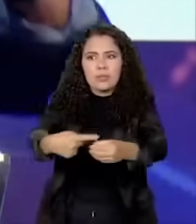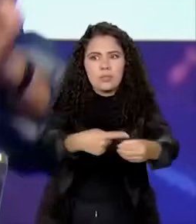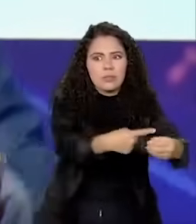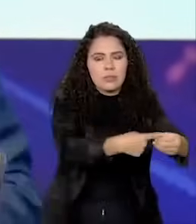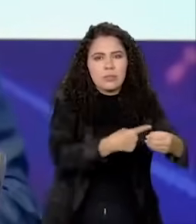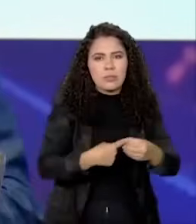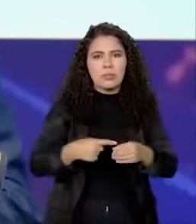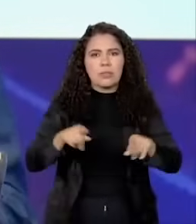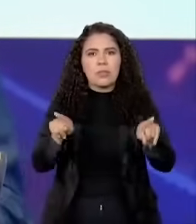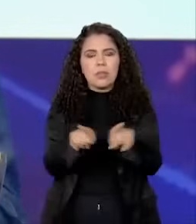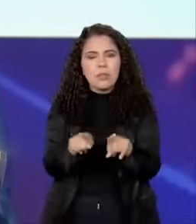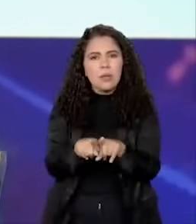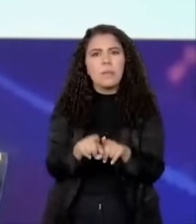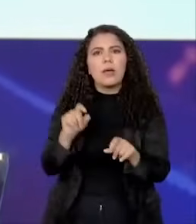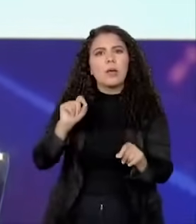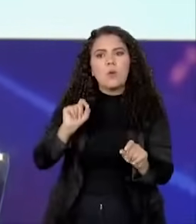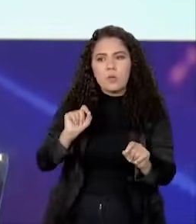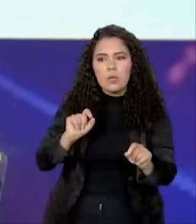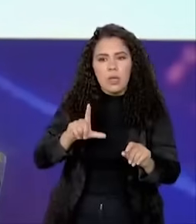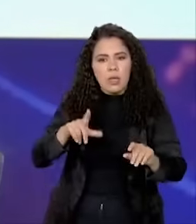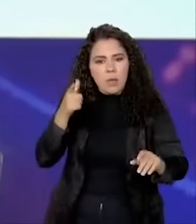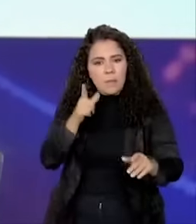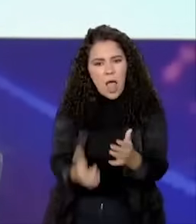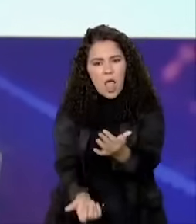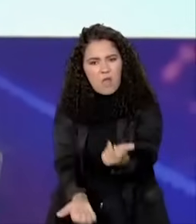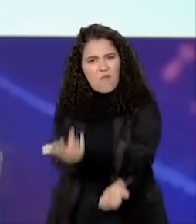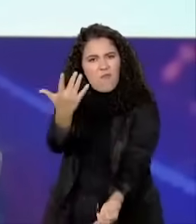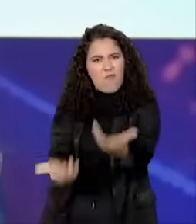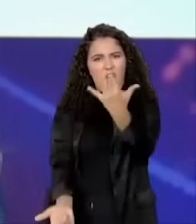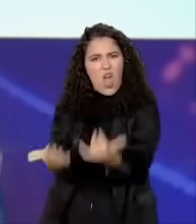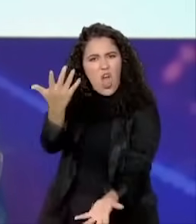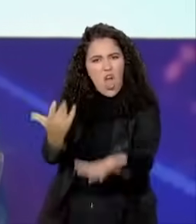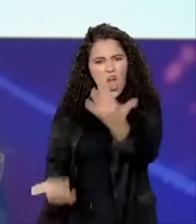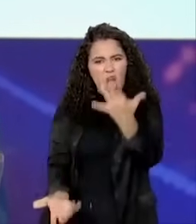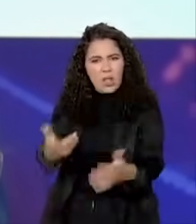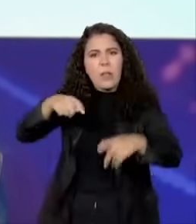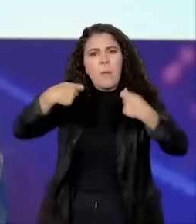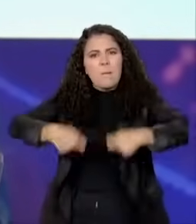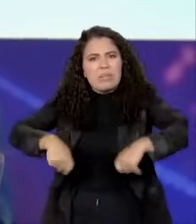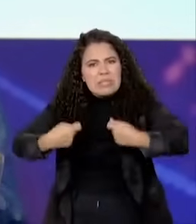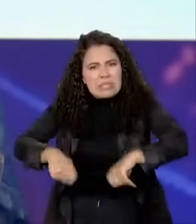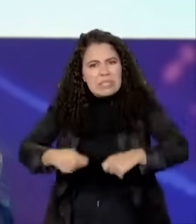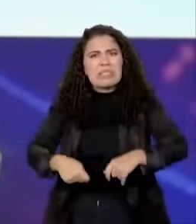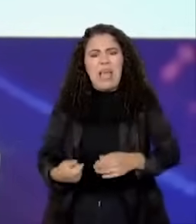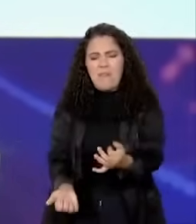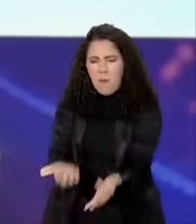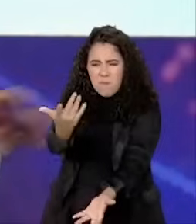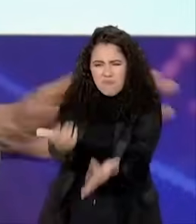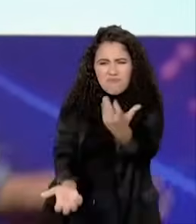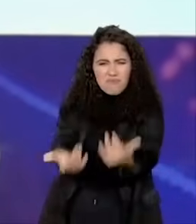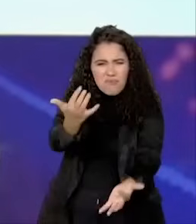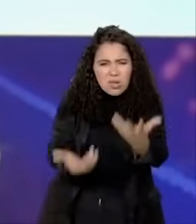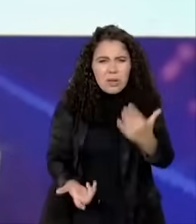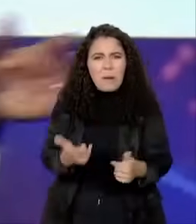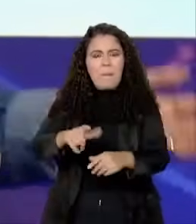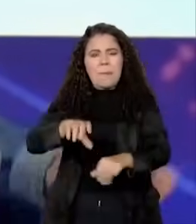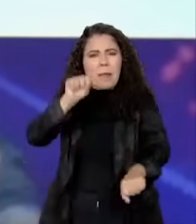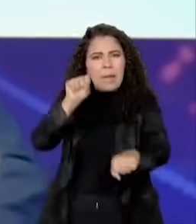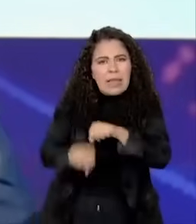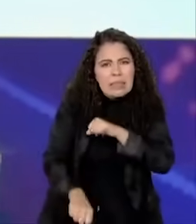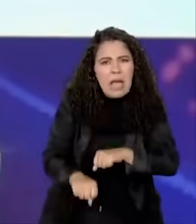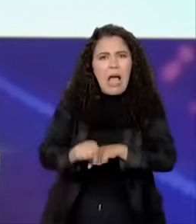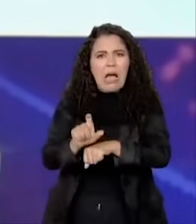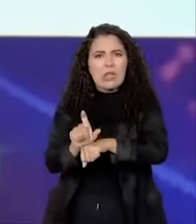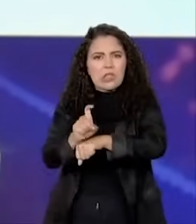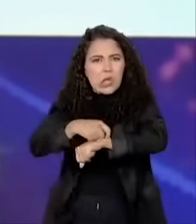onde estava o vento para tocar fogo na cana, porque era preciso queimar palha para poder matar escorpião, matar